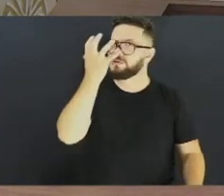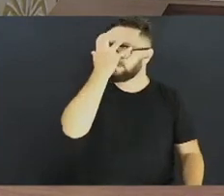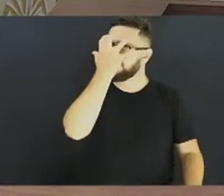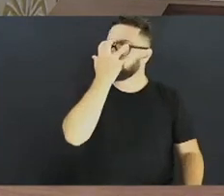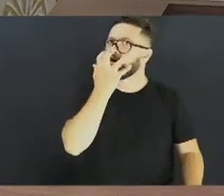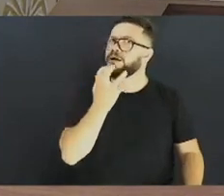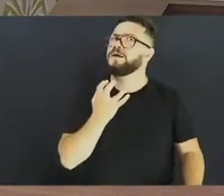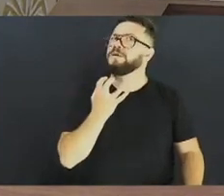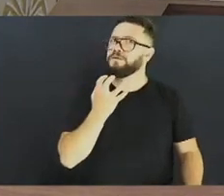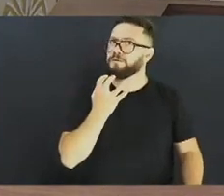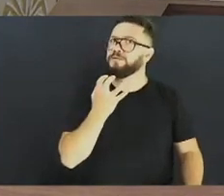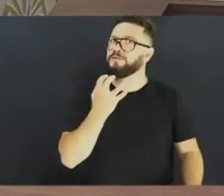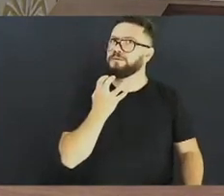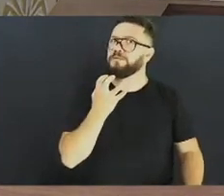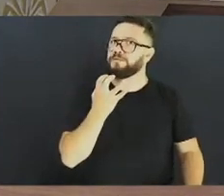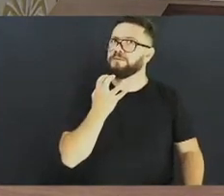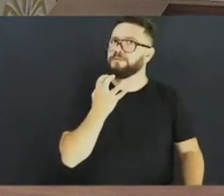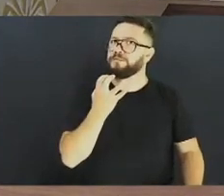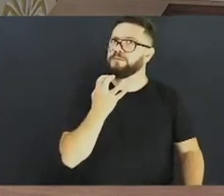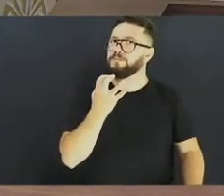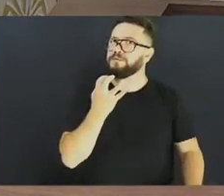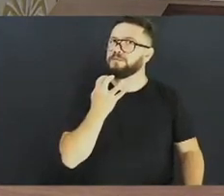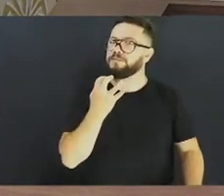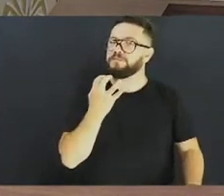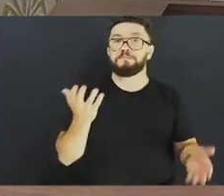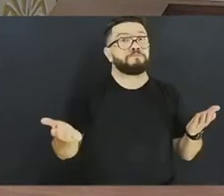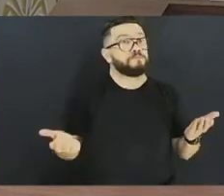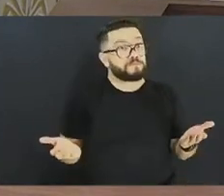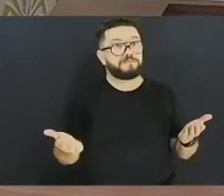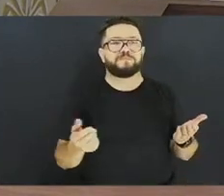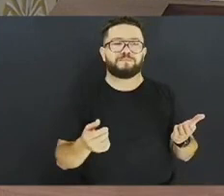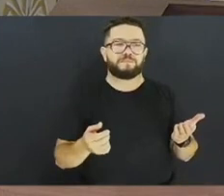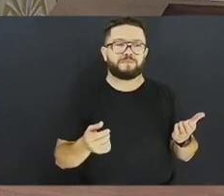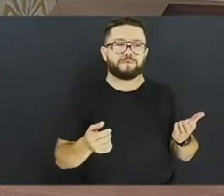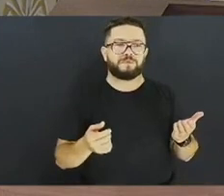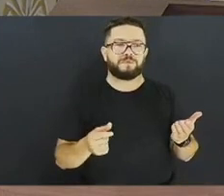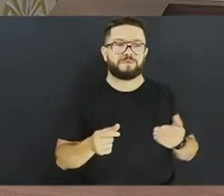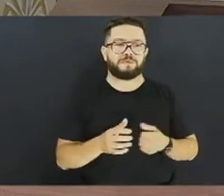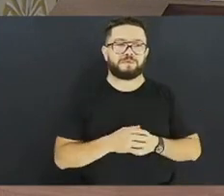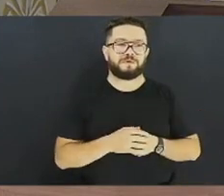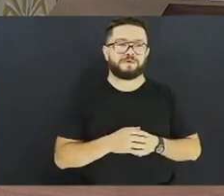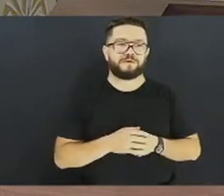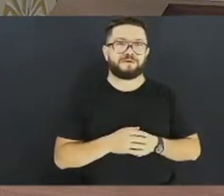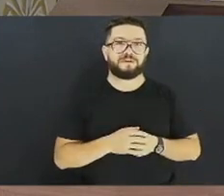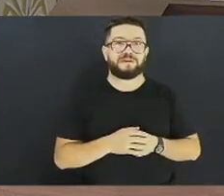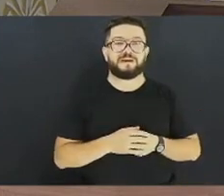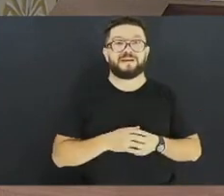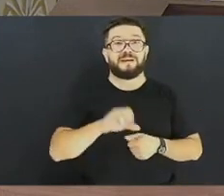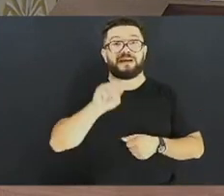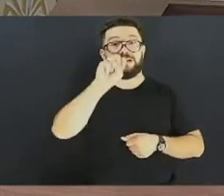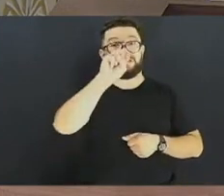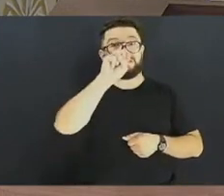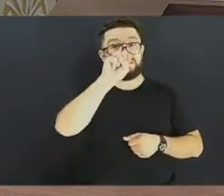Então, eu, se não fossem os slides, certamente eu ia me emocionar várias